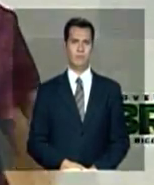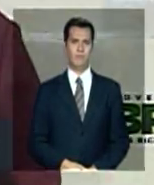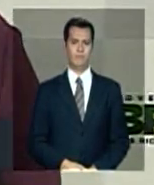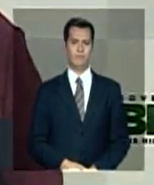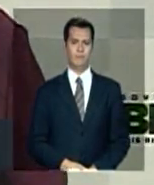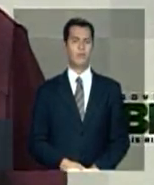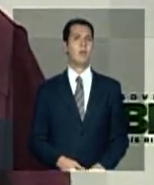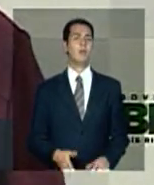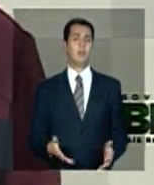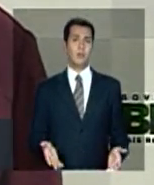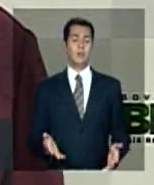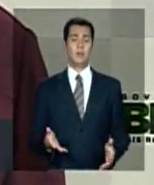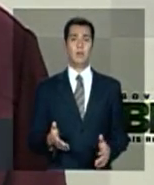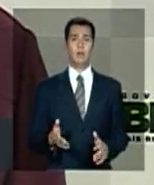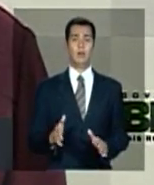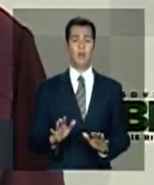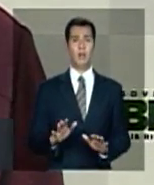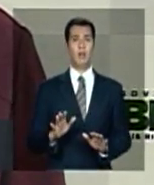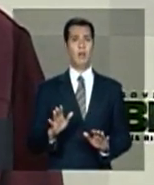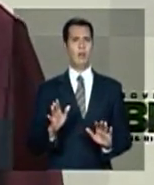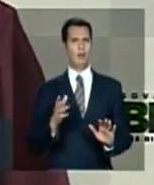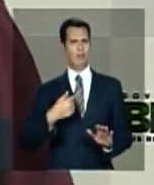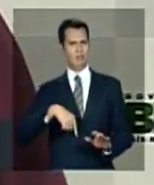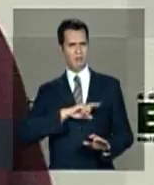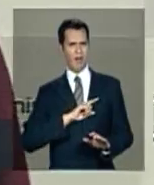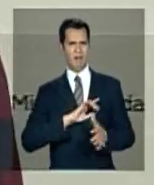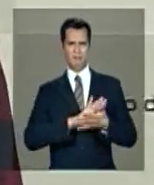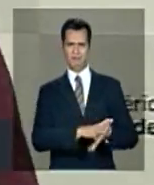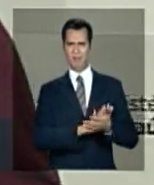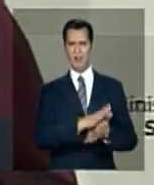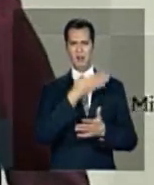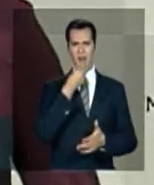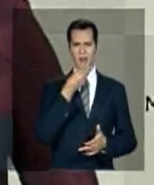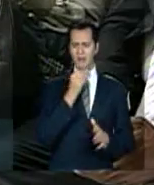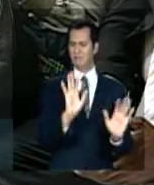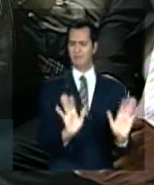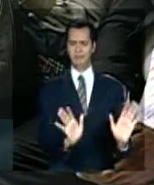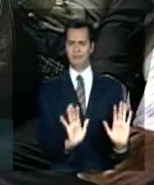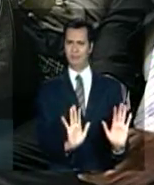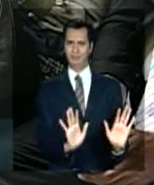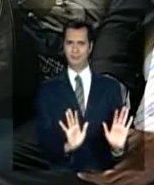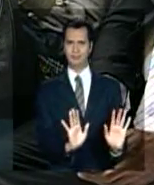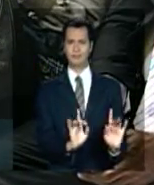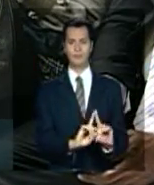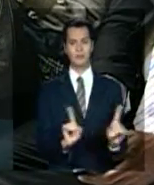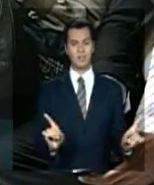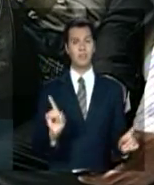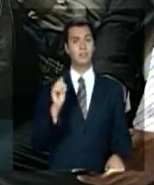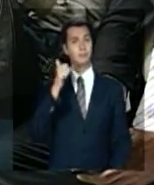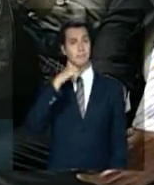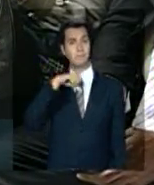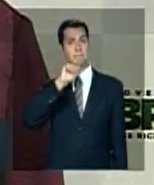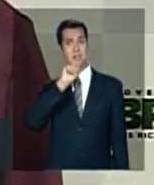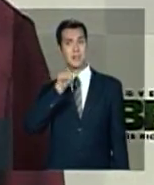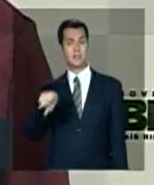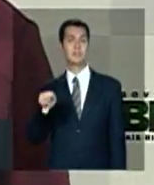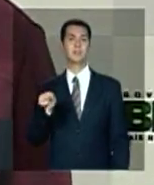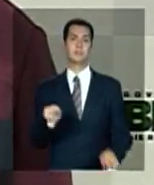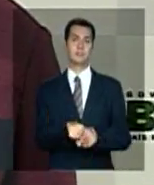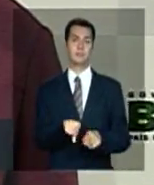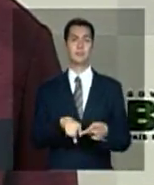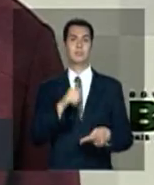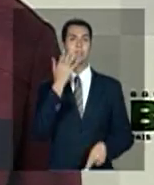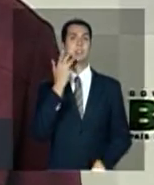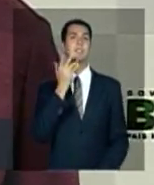a desconsideração com os nossos companheiros homens nenhuma mas a mãe é criança elas